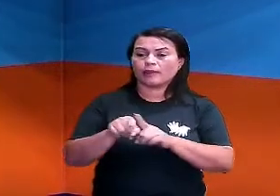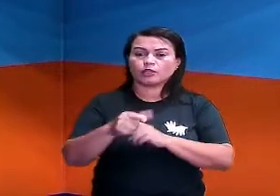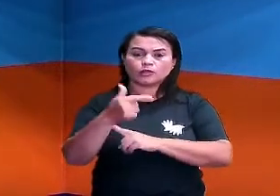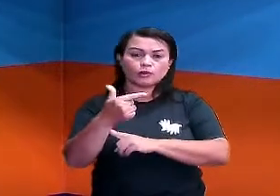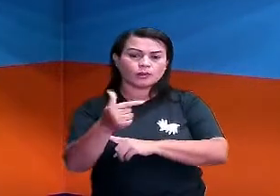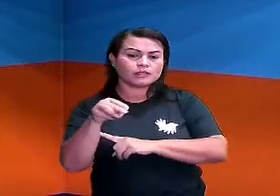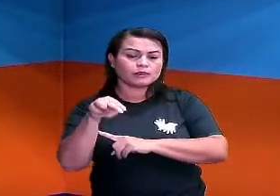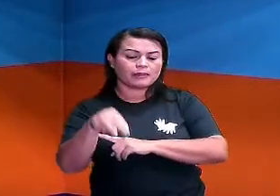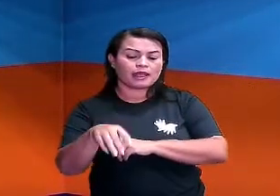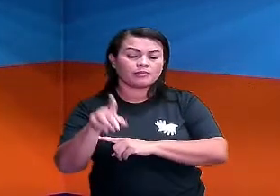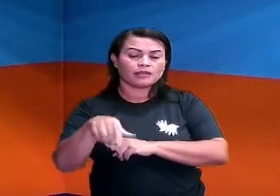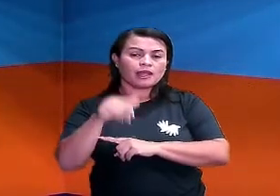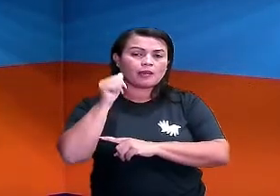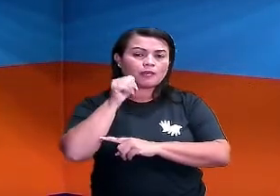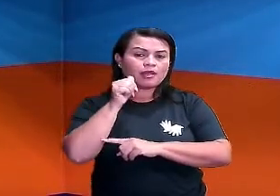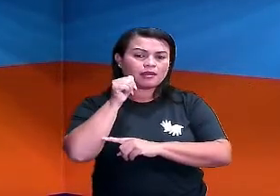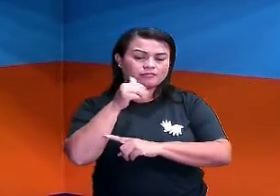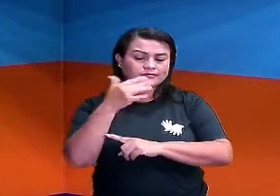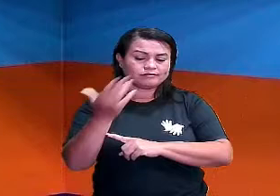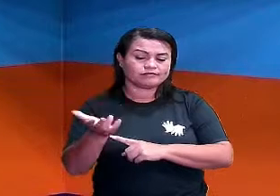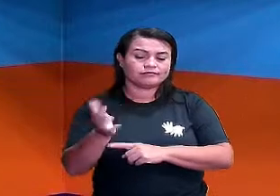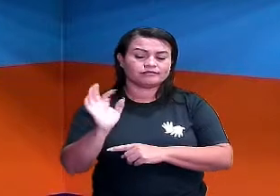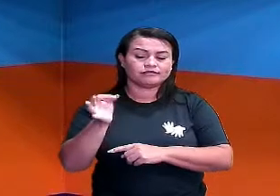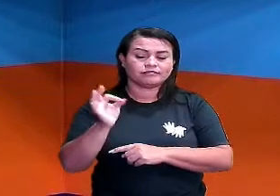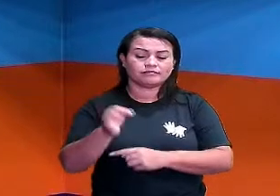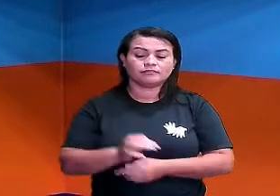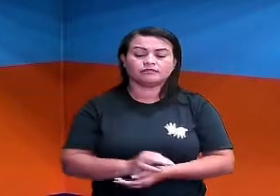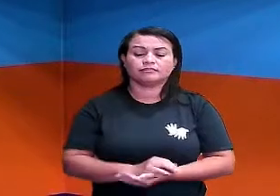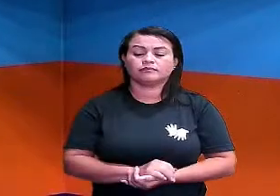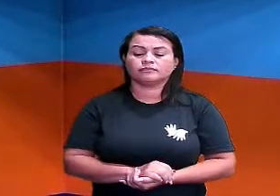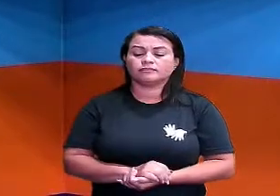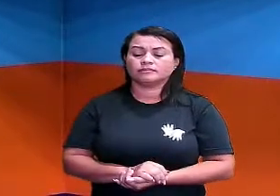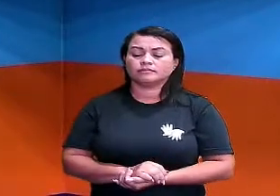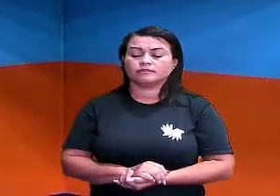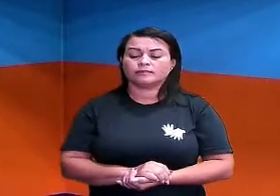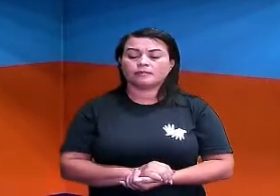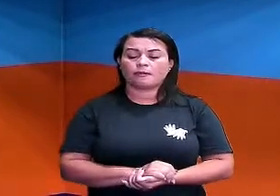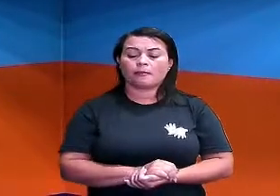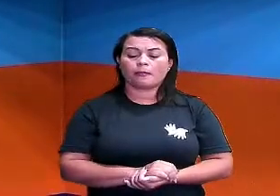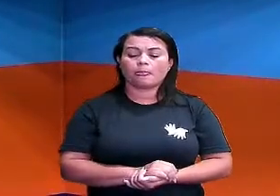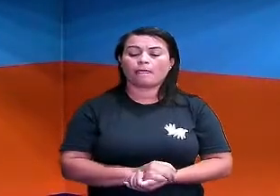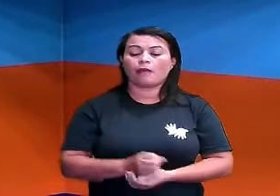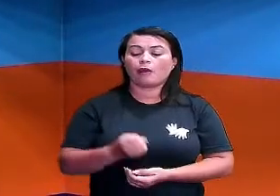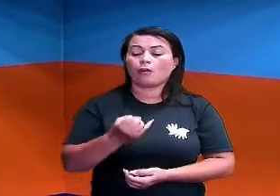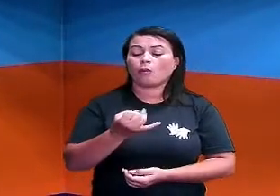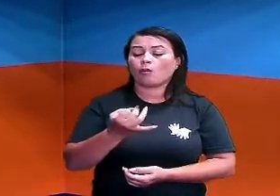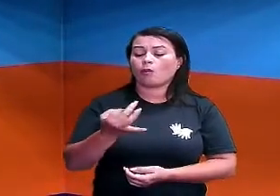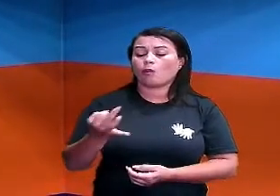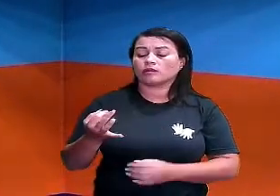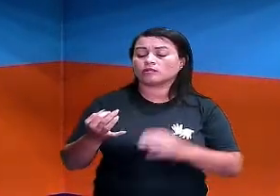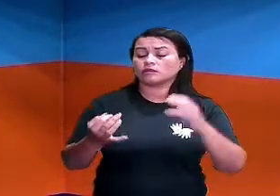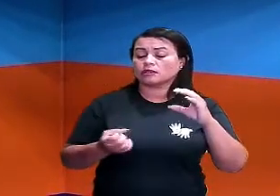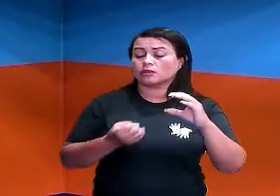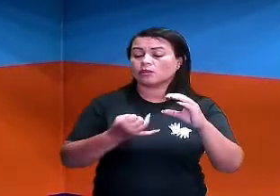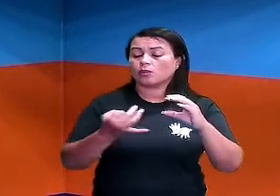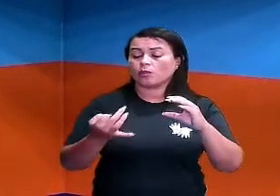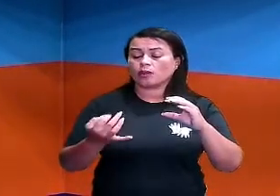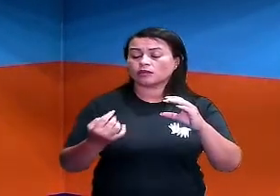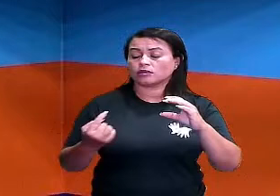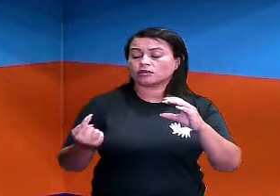metros é a mulher. Tá certo? Ó, quantos metros tem a